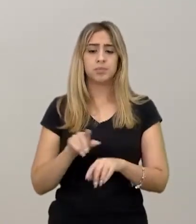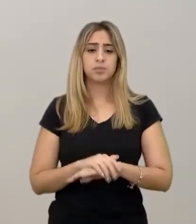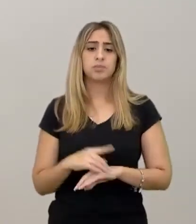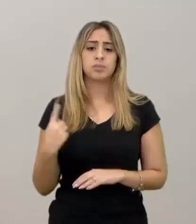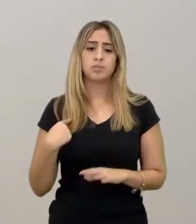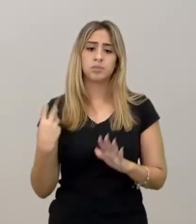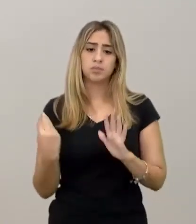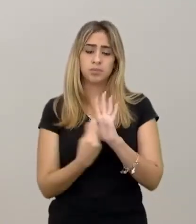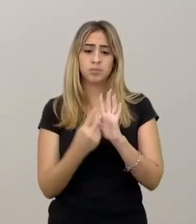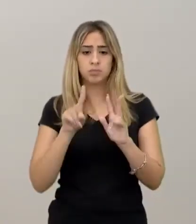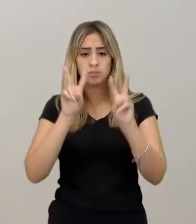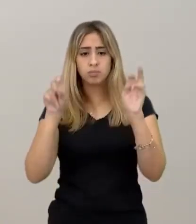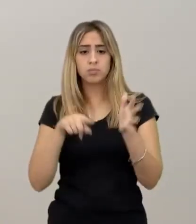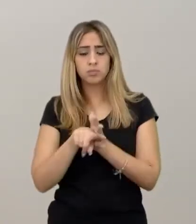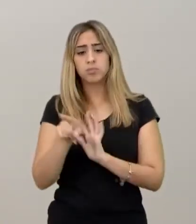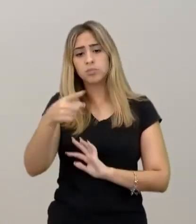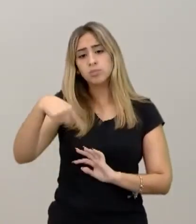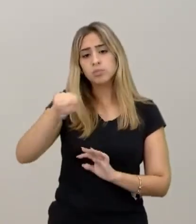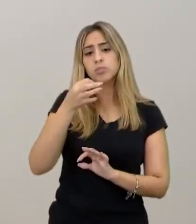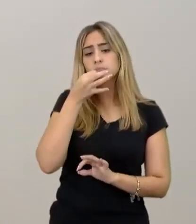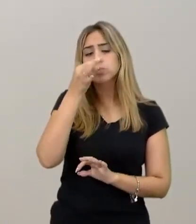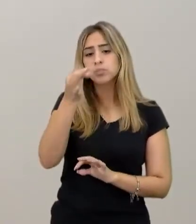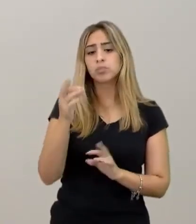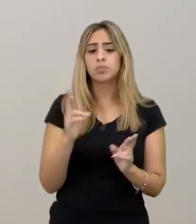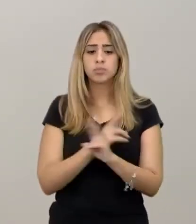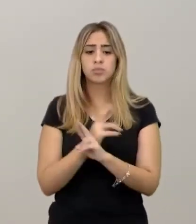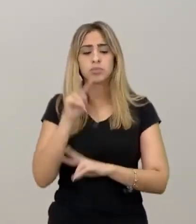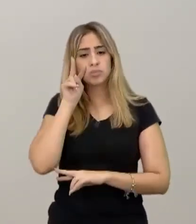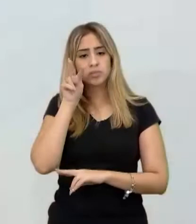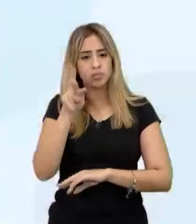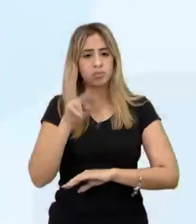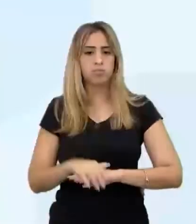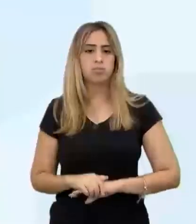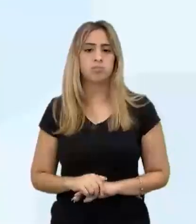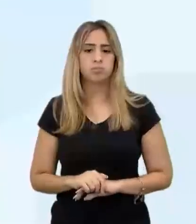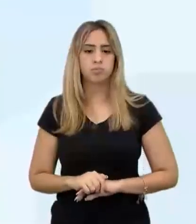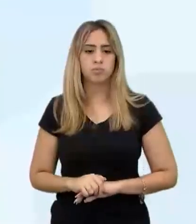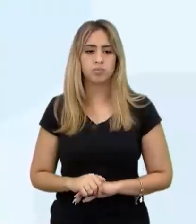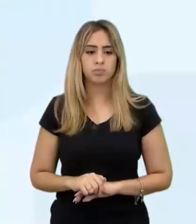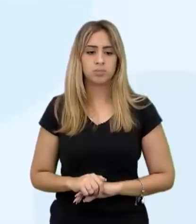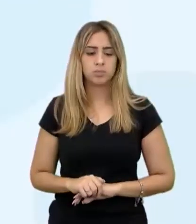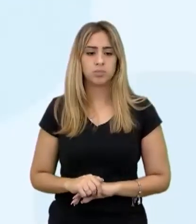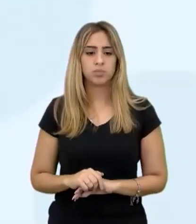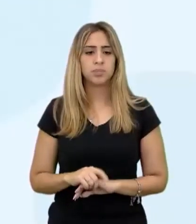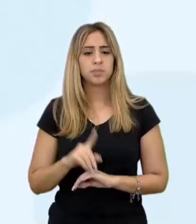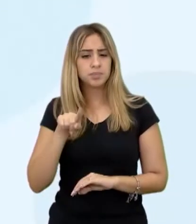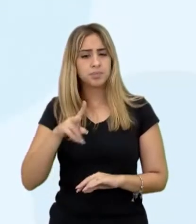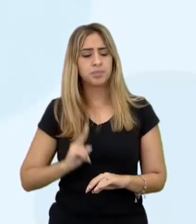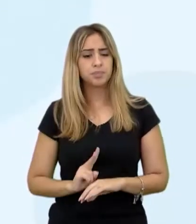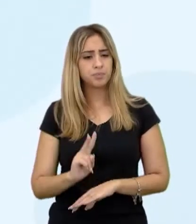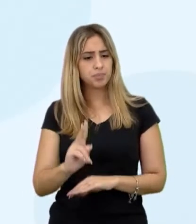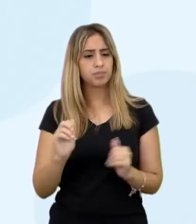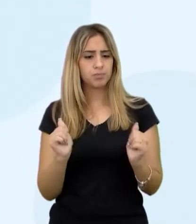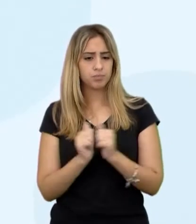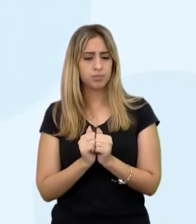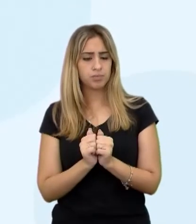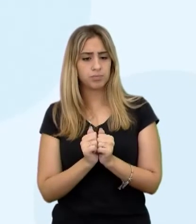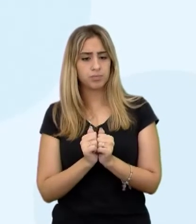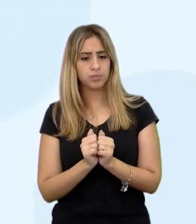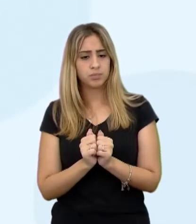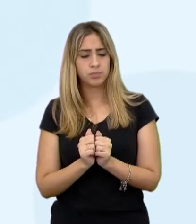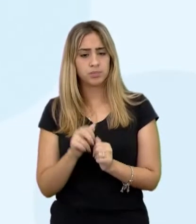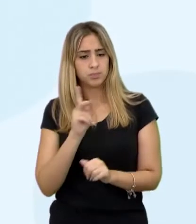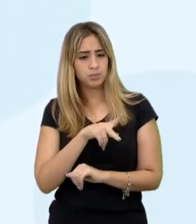Eu vou colocar mais uma questão para que vocês comentem aí na sala. Dá uma olhadinha na tela. Olha só. E aí, continuando aqui, até puxando um